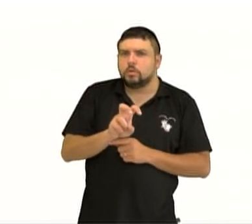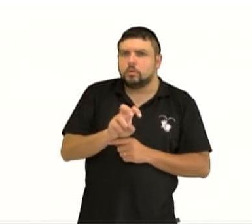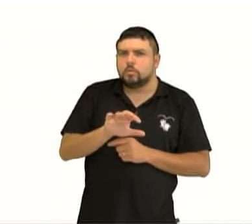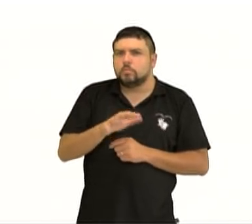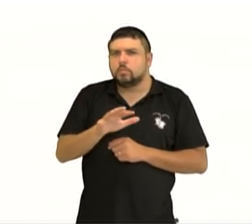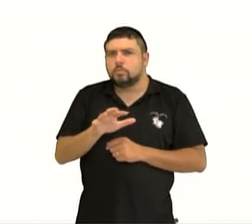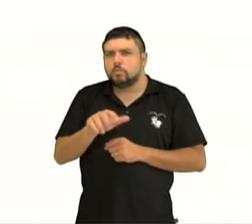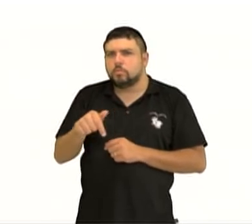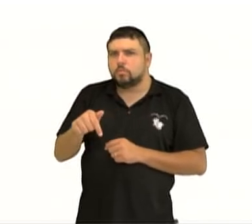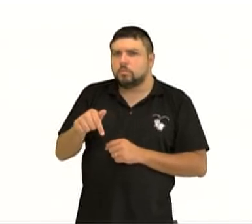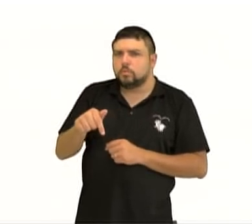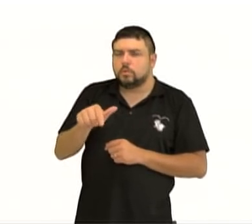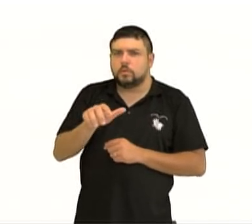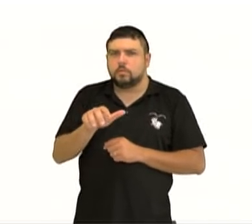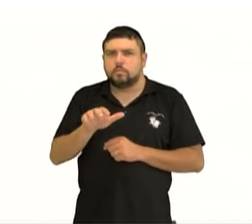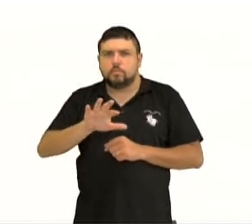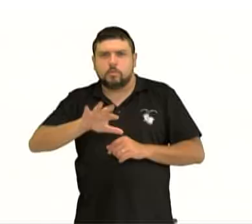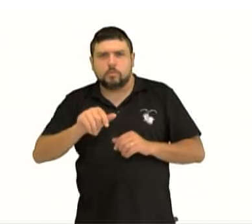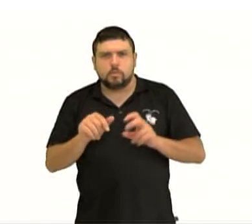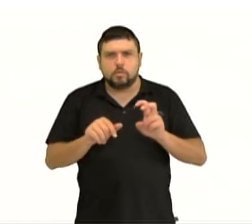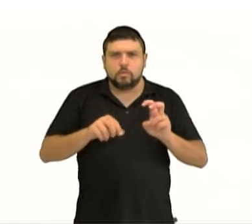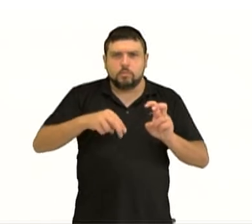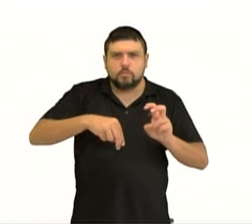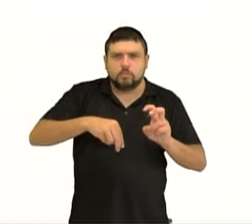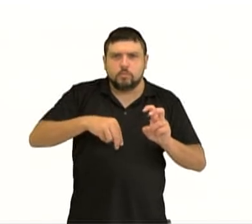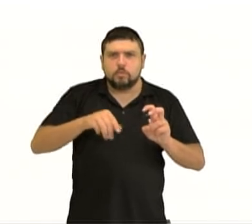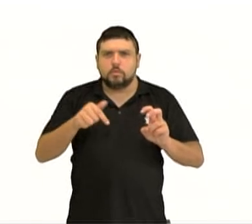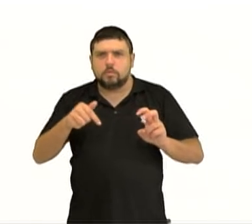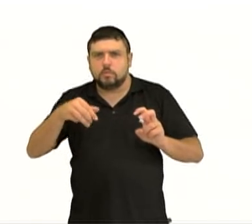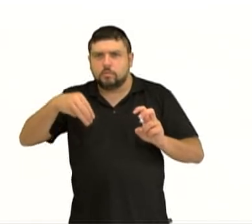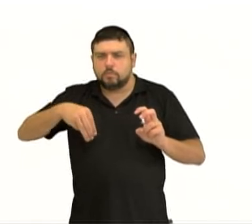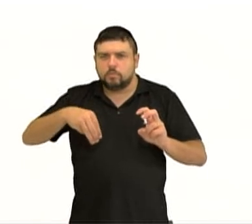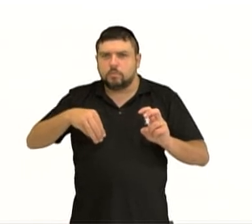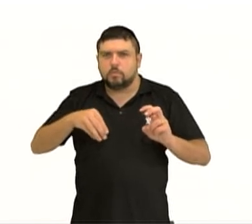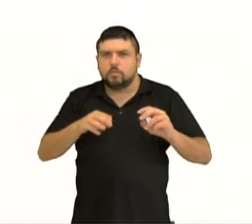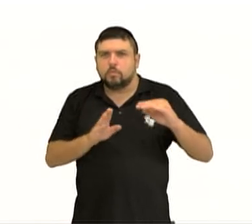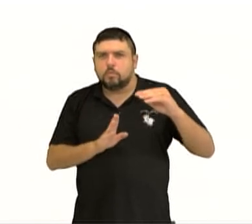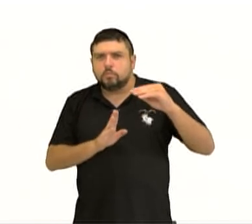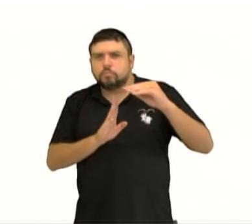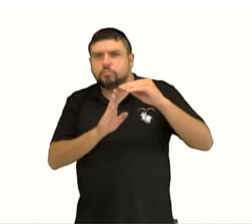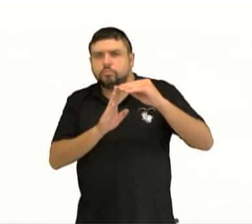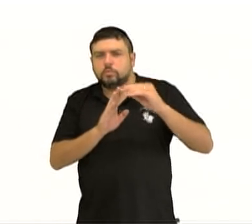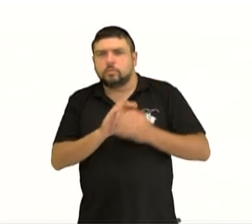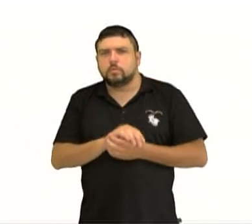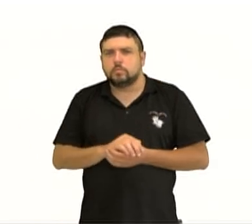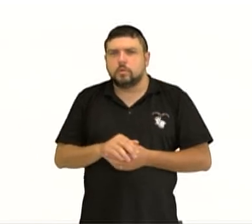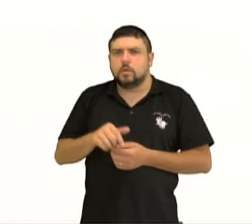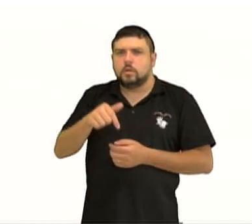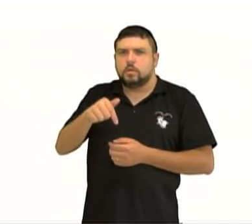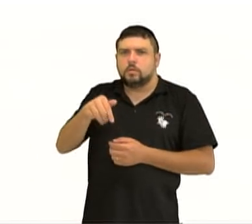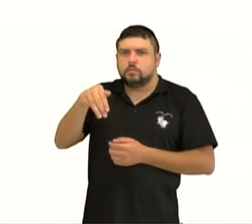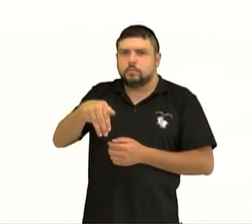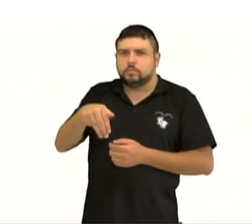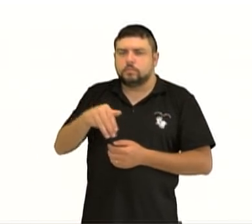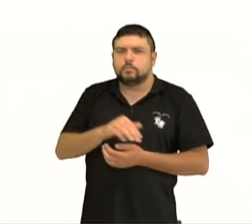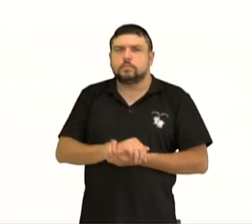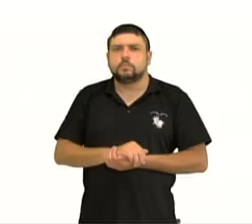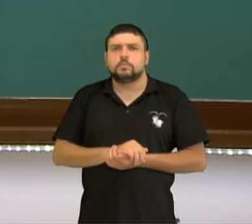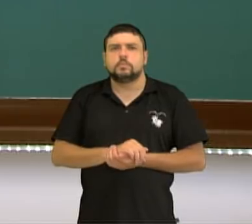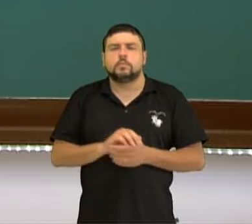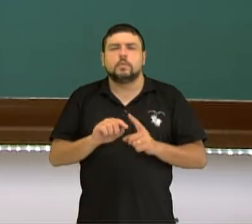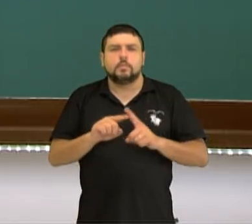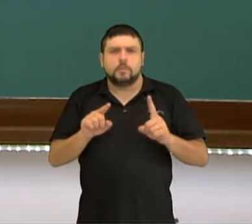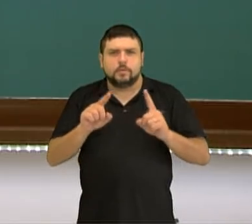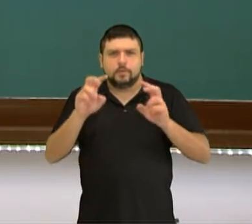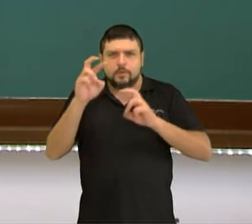meio, está próximo ali dos 7 minutos, 7 minutos e meio. Vamos arredondar para um valor inteiro, 7 minutos. Mas essa análise